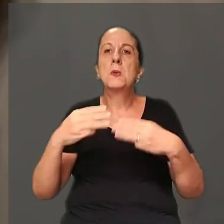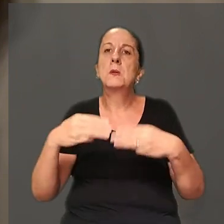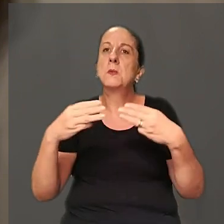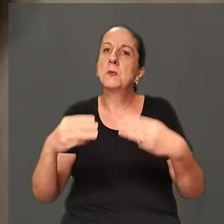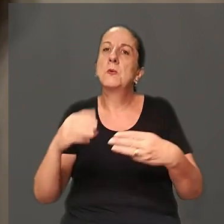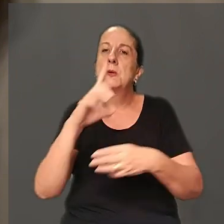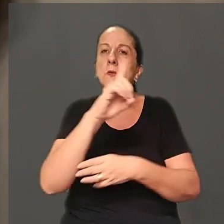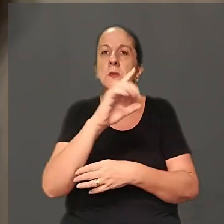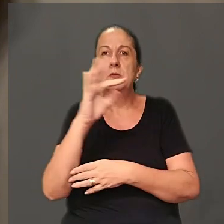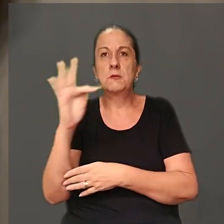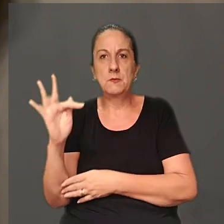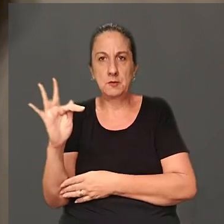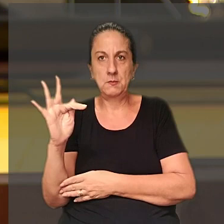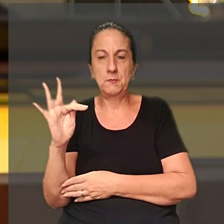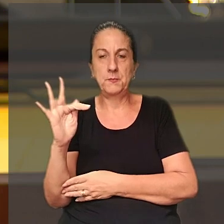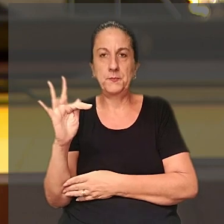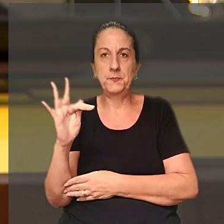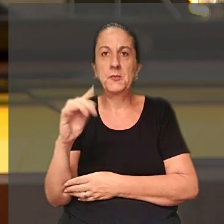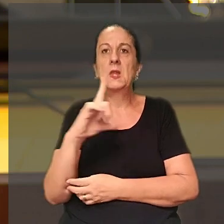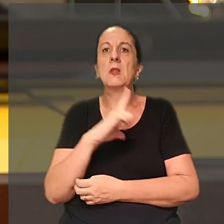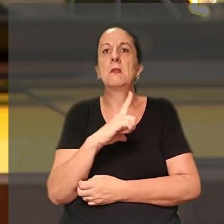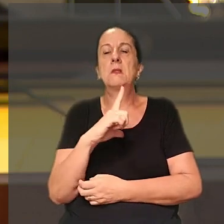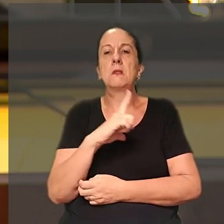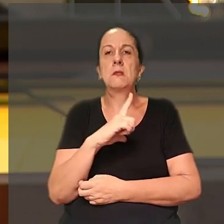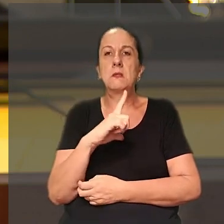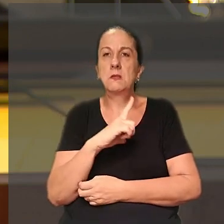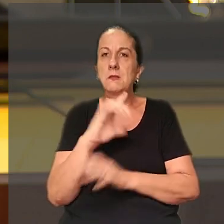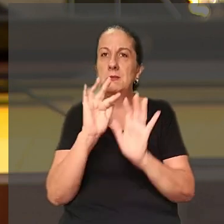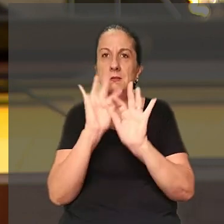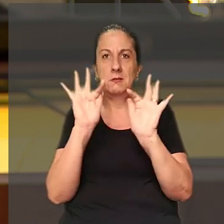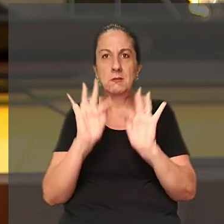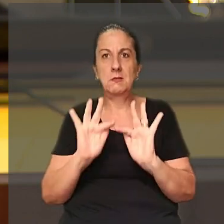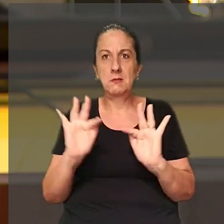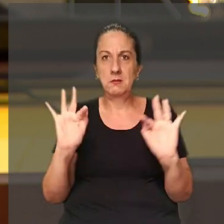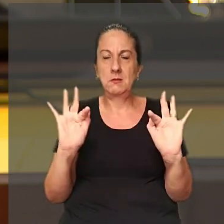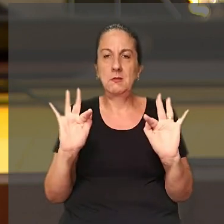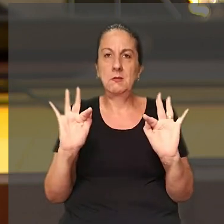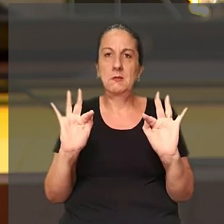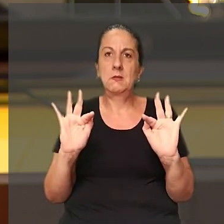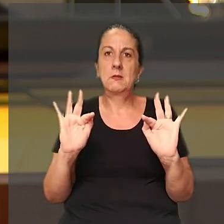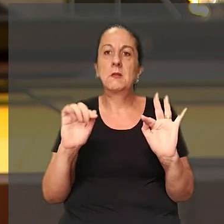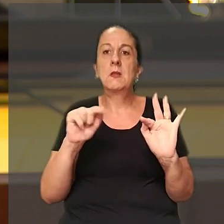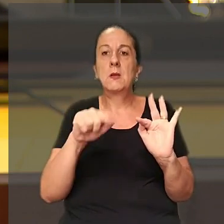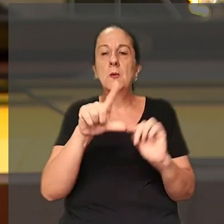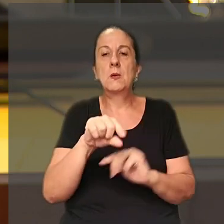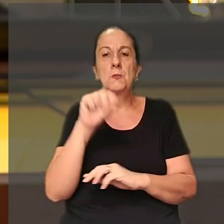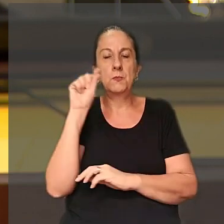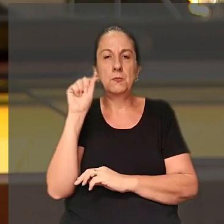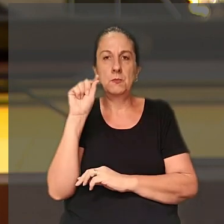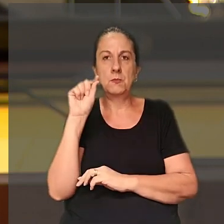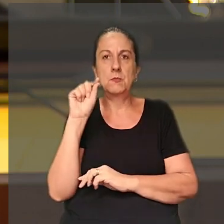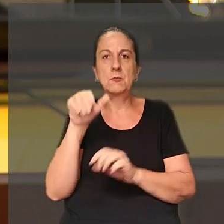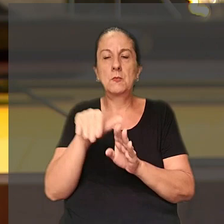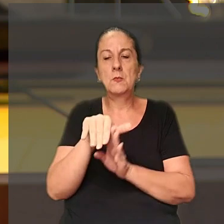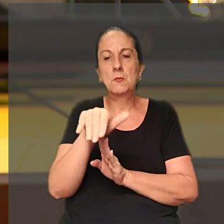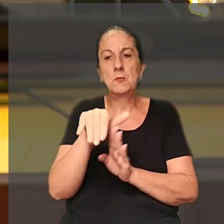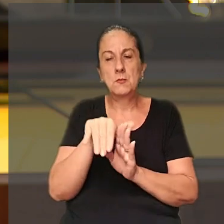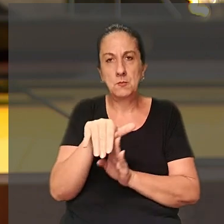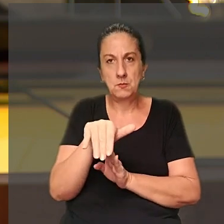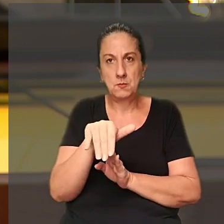Distrito Federal e Territórios. Eu tive a felicidade de ser eleito para o